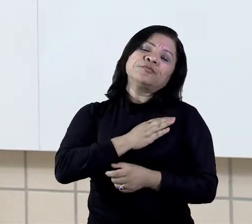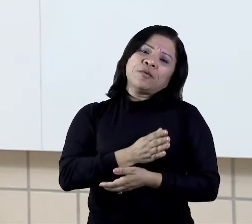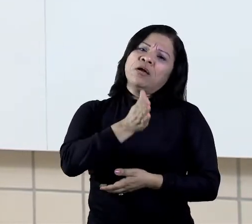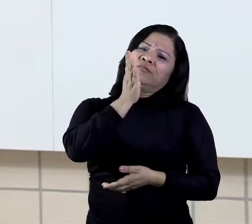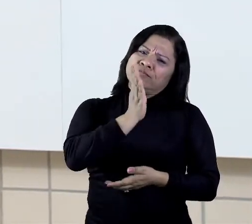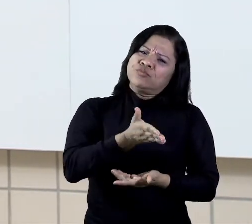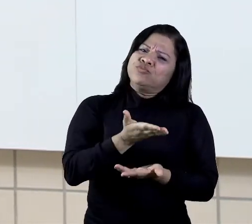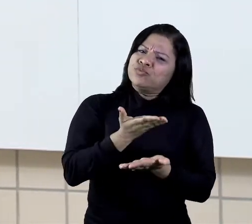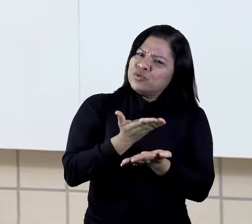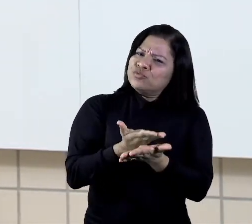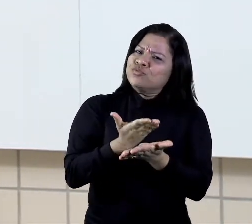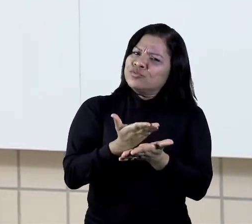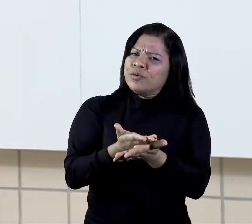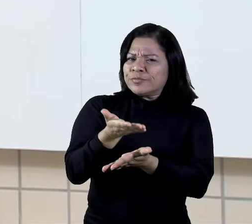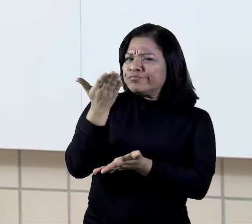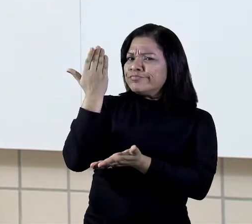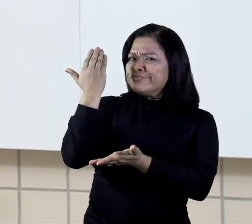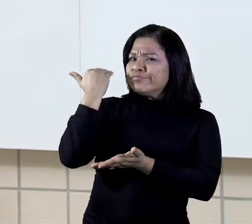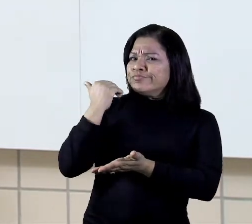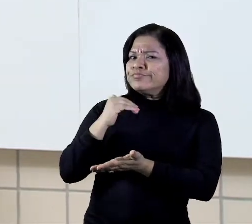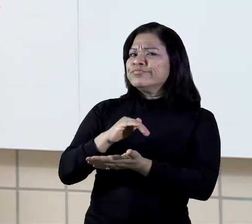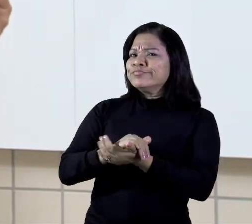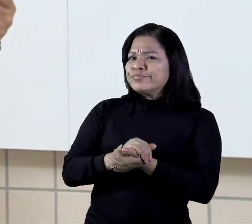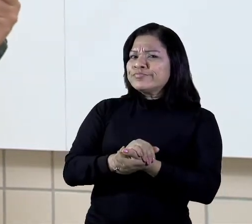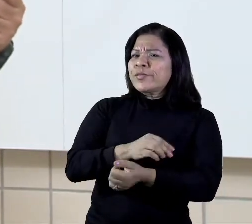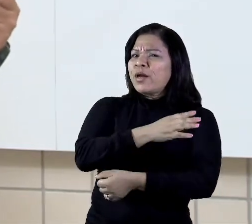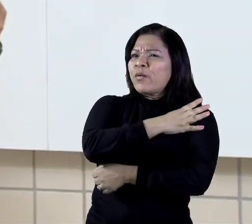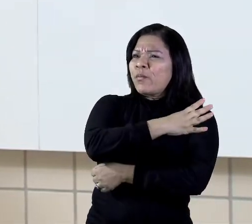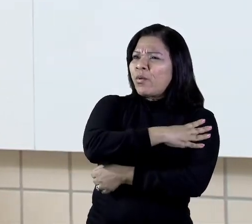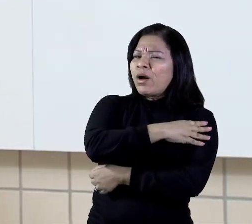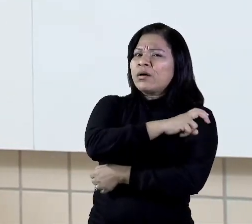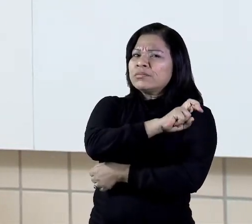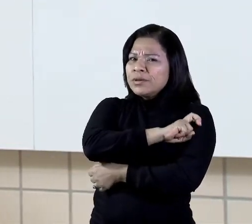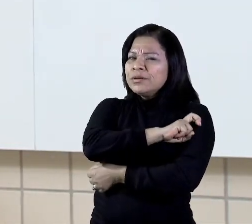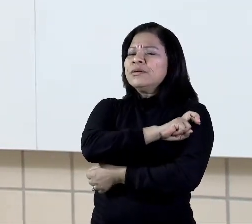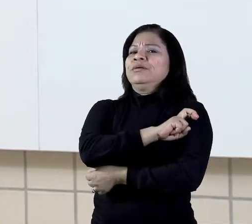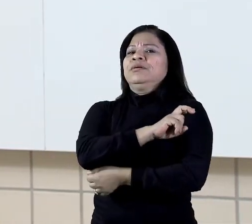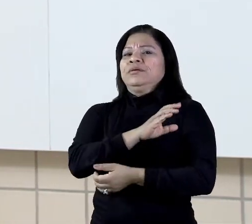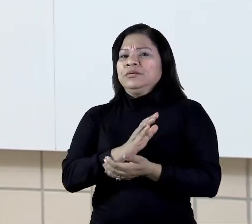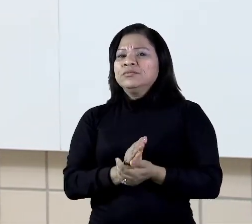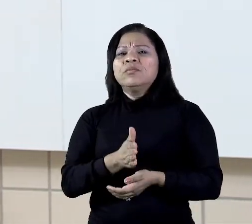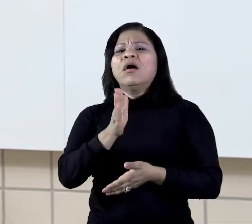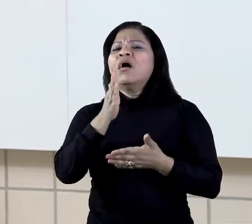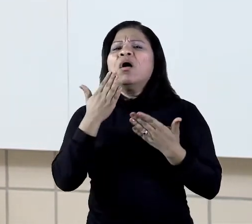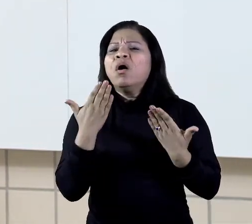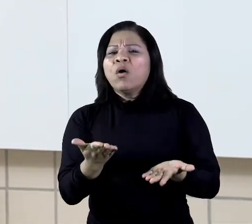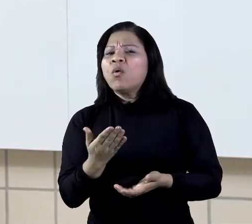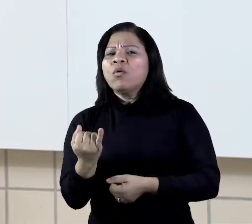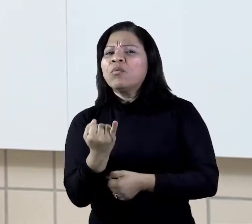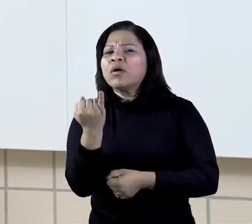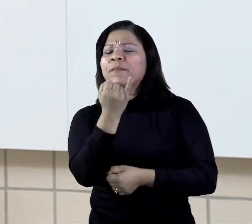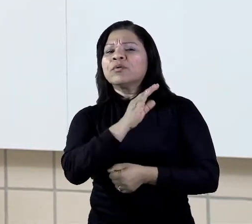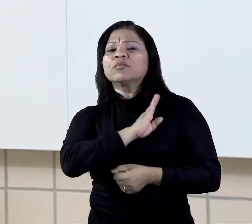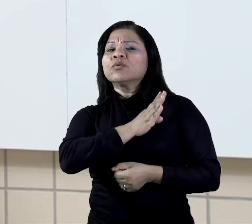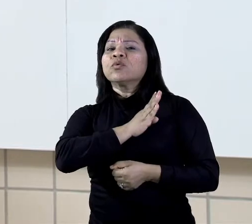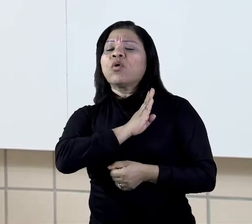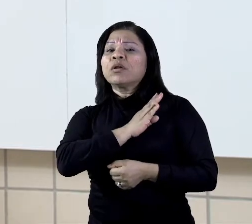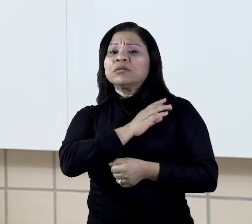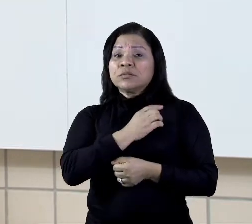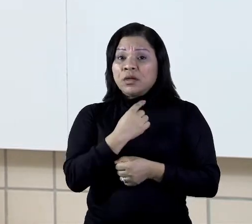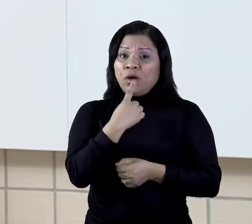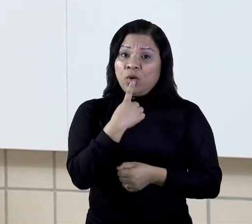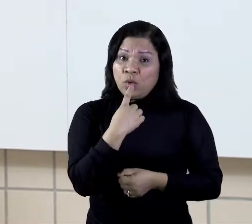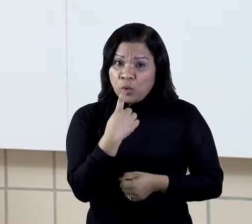estudaram isso em outros momentos, né? Lá no 4º ano, 5º ano. Qual a função do coração? É bombear o sangue. E ele precisa de